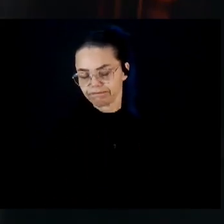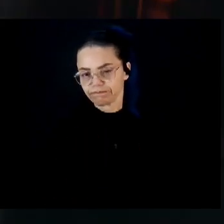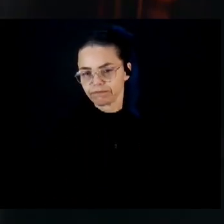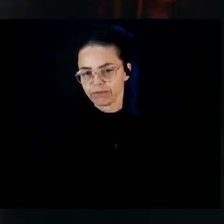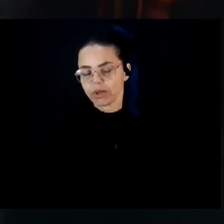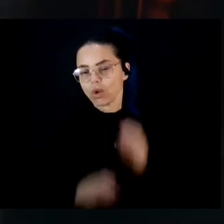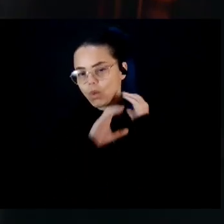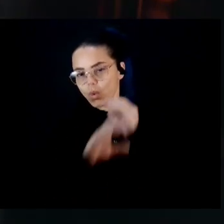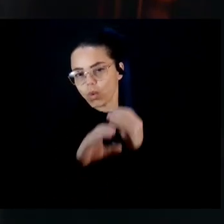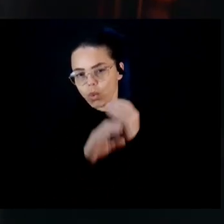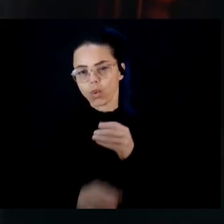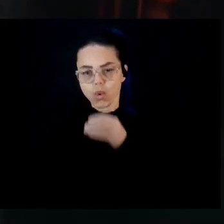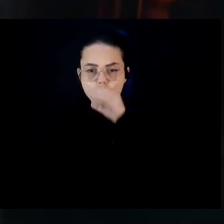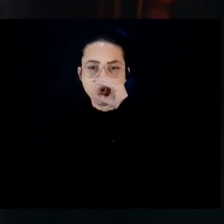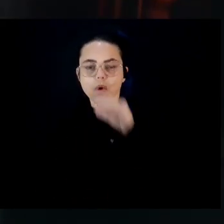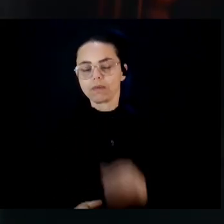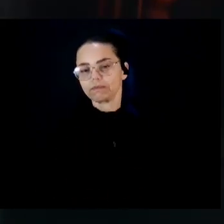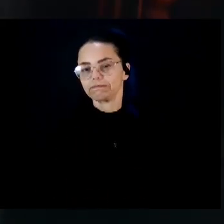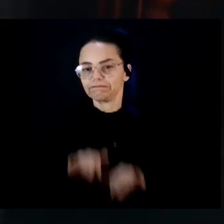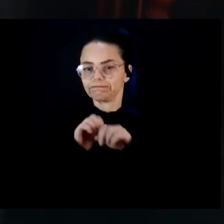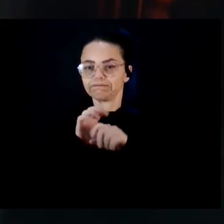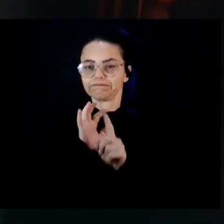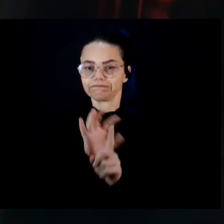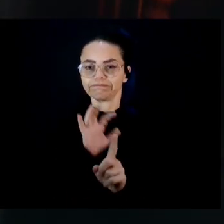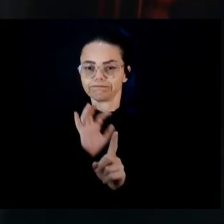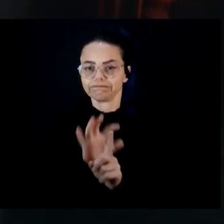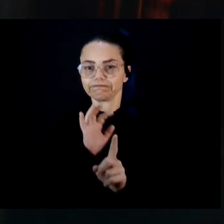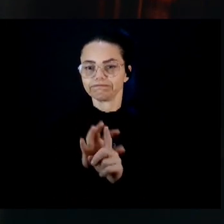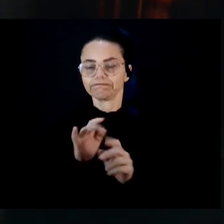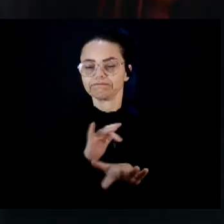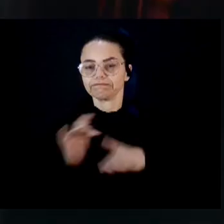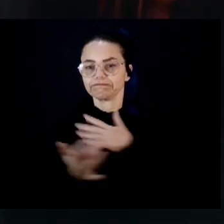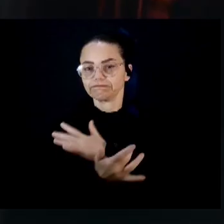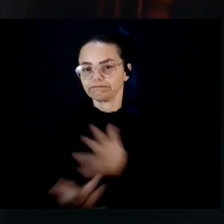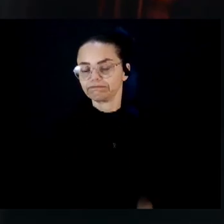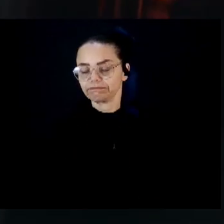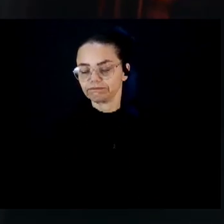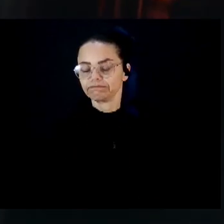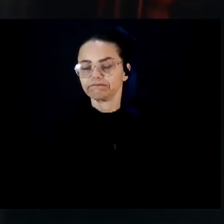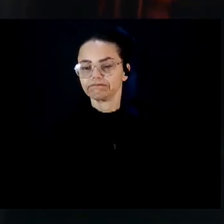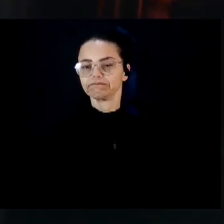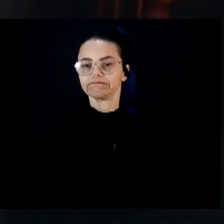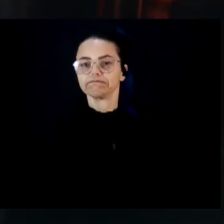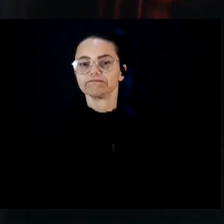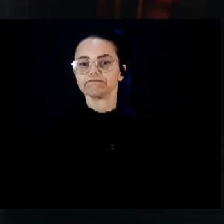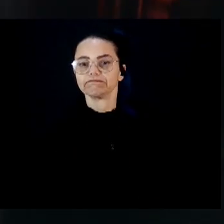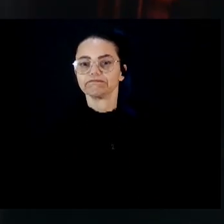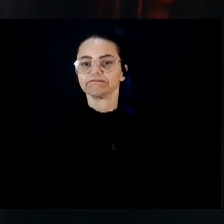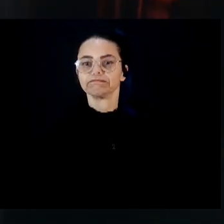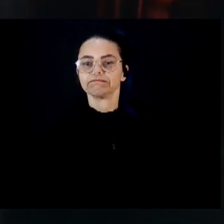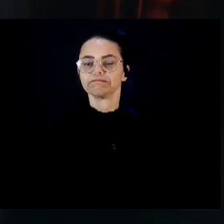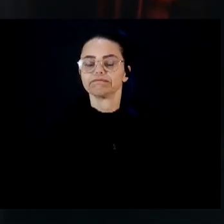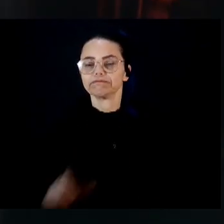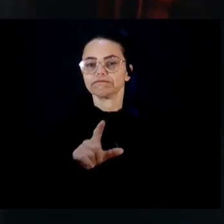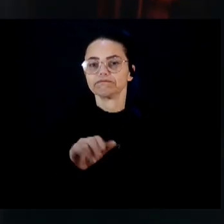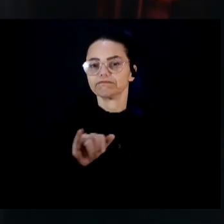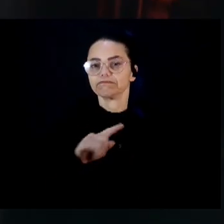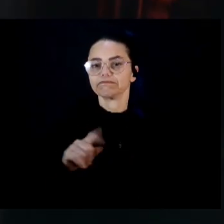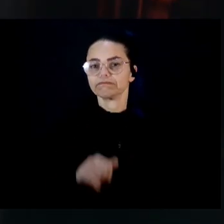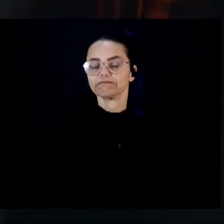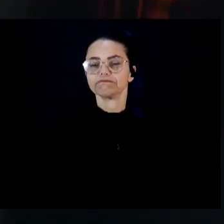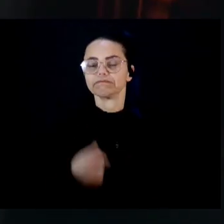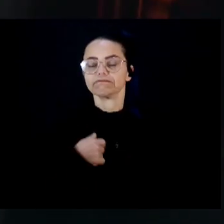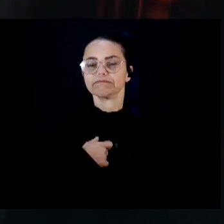por conta aí da influência estão se suplementando, né? Agora eu pergunto para a doutora Laís, em quais momentos da vida